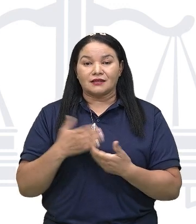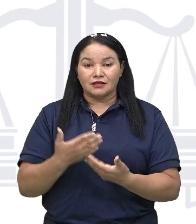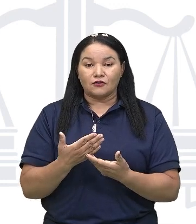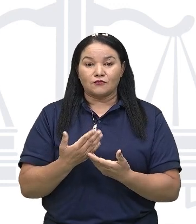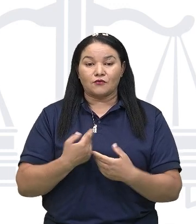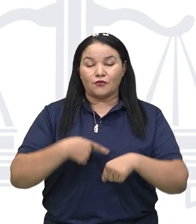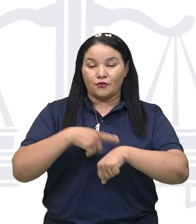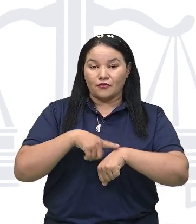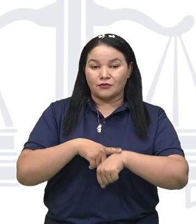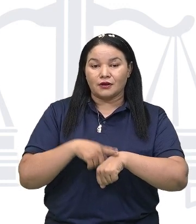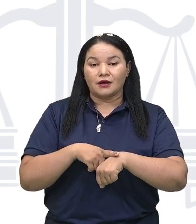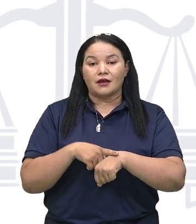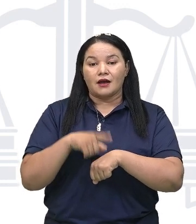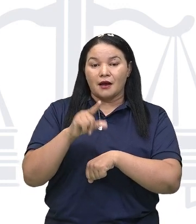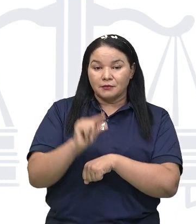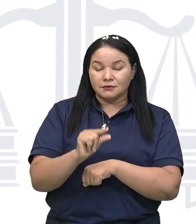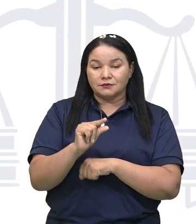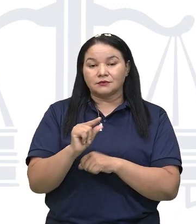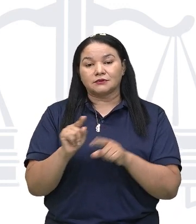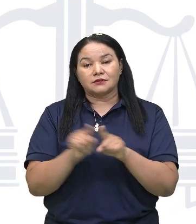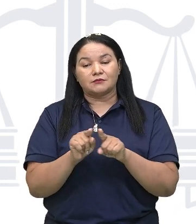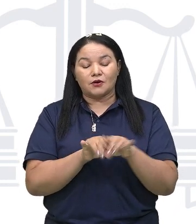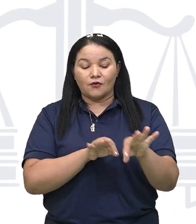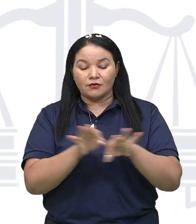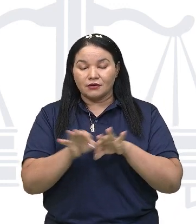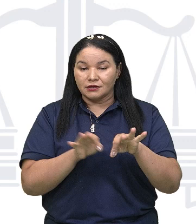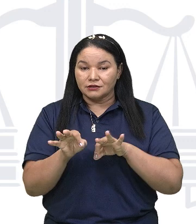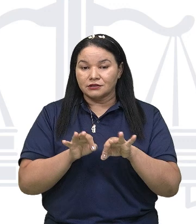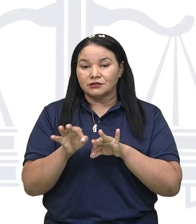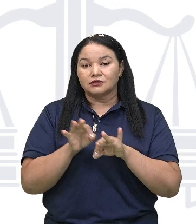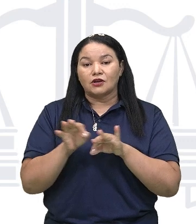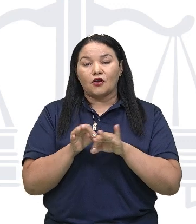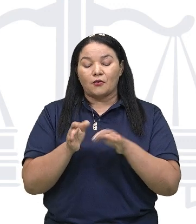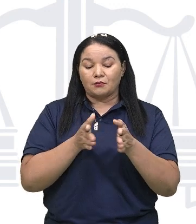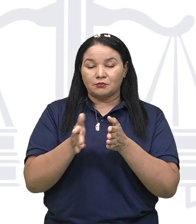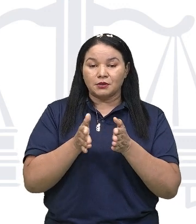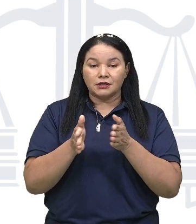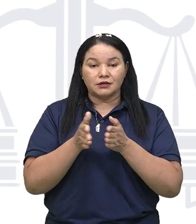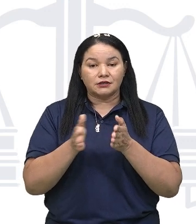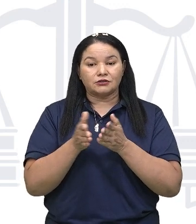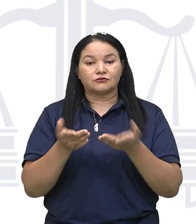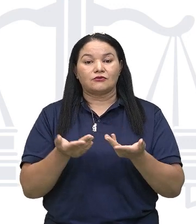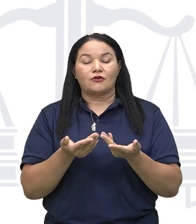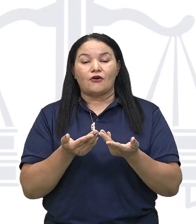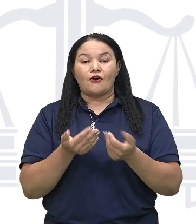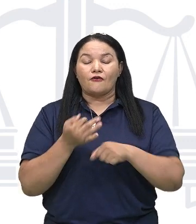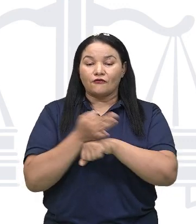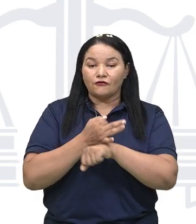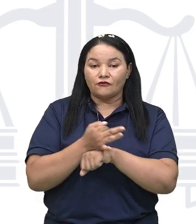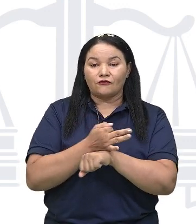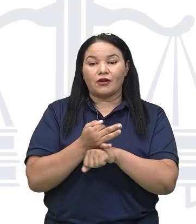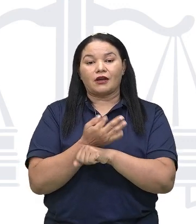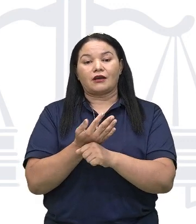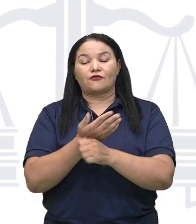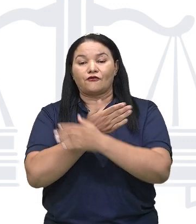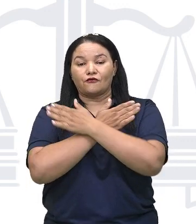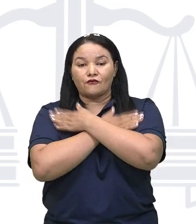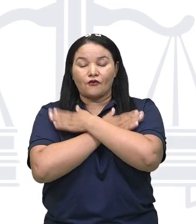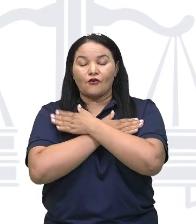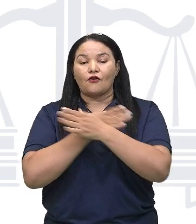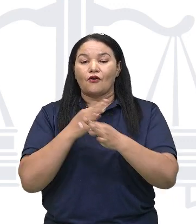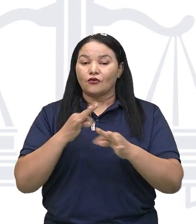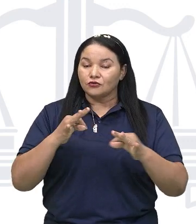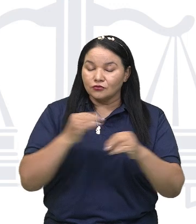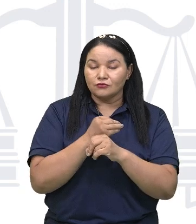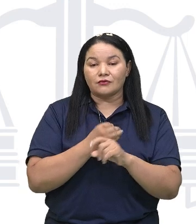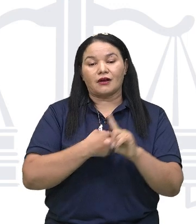gente, mínima e organiza também esse período de descanso, as férias, né, o recesso. Então, esse calendário é de